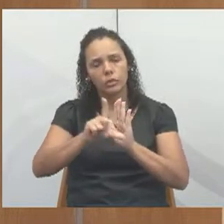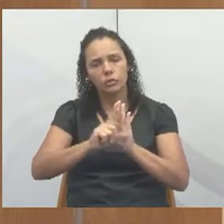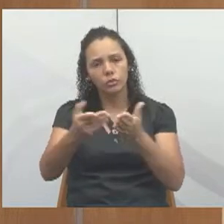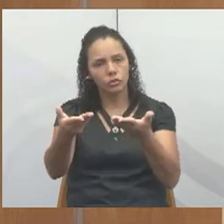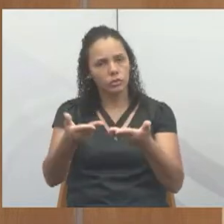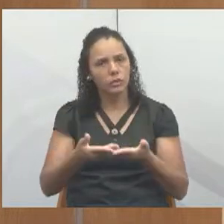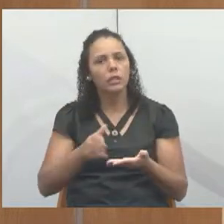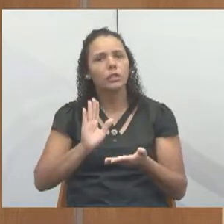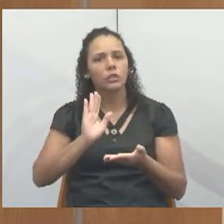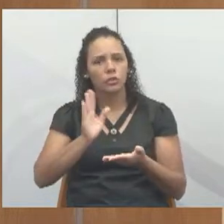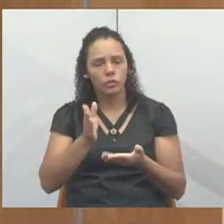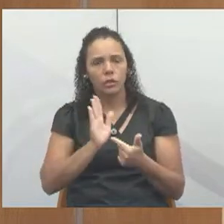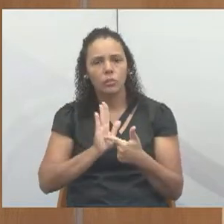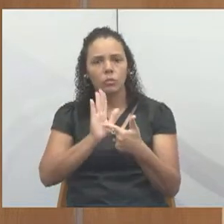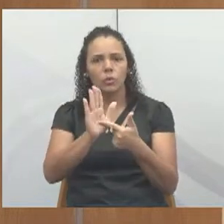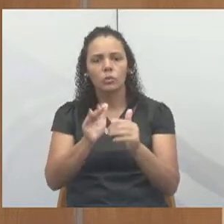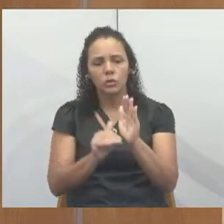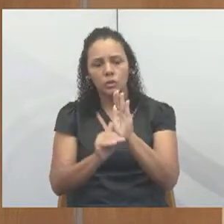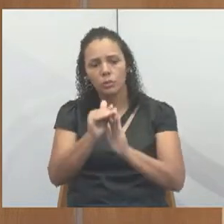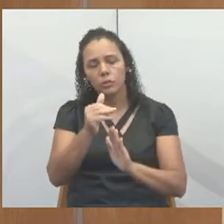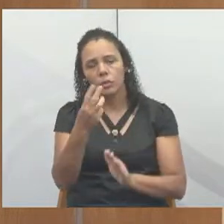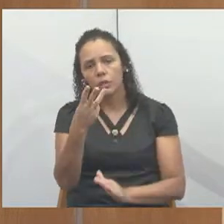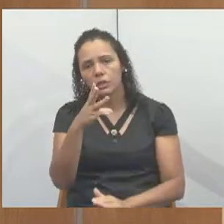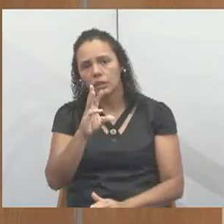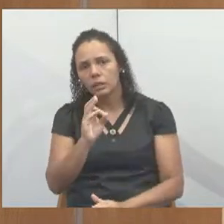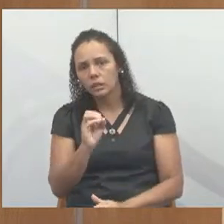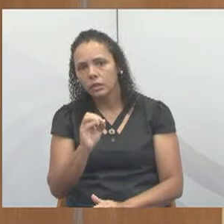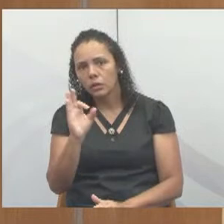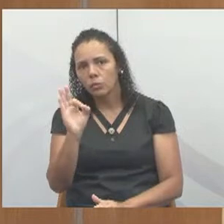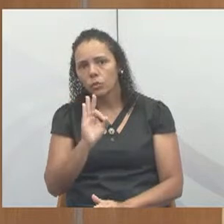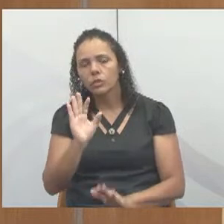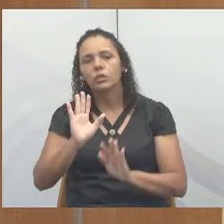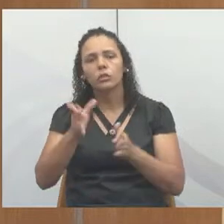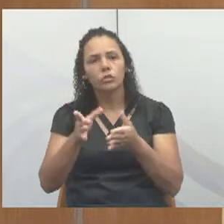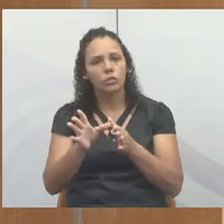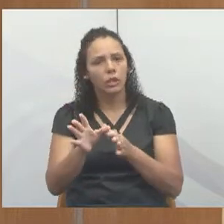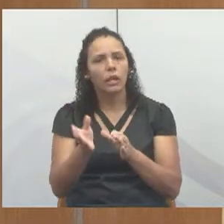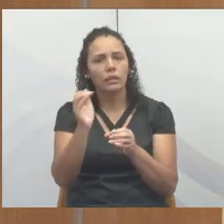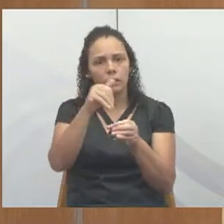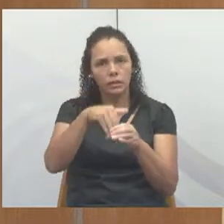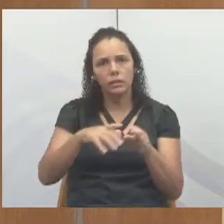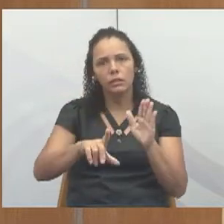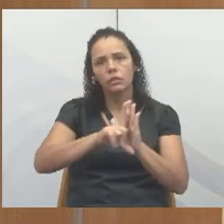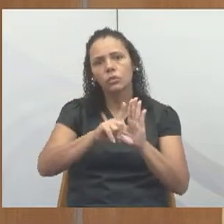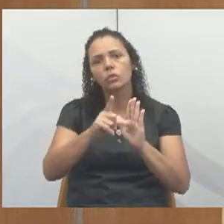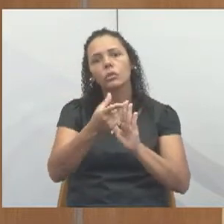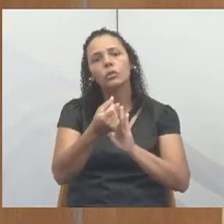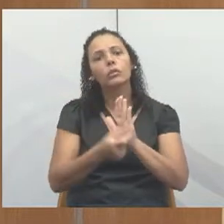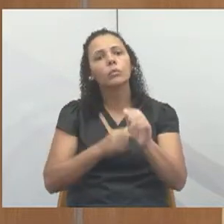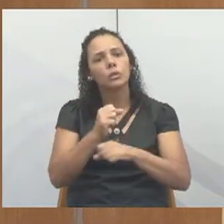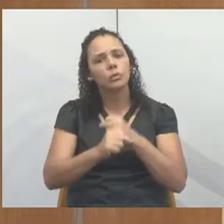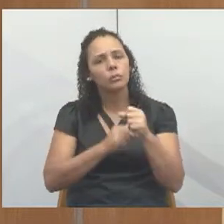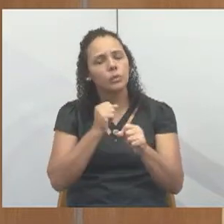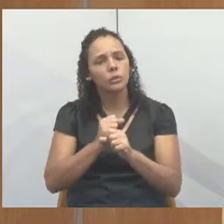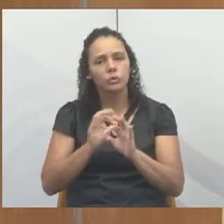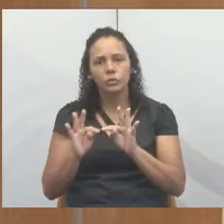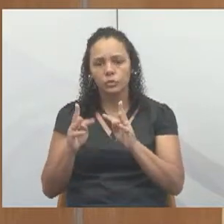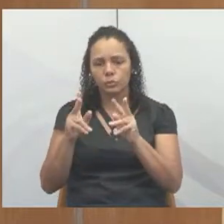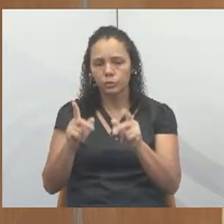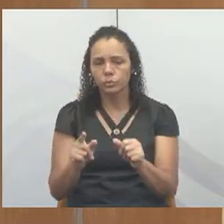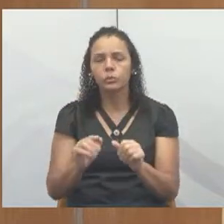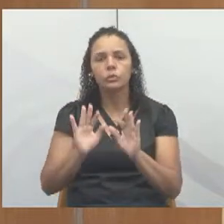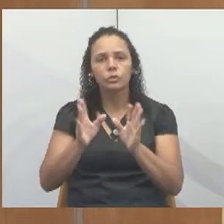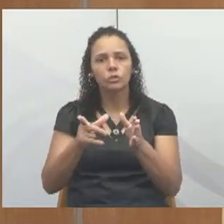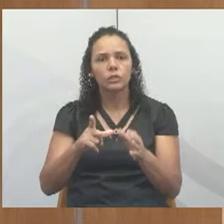em 30% a cobrança a mais do IPMJ, ele já está previsto na LOA. Então, toda a LOA que a gente planejou já está com